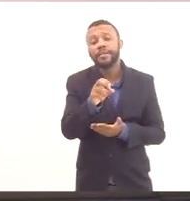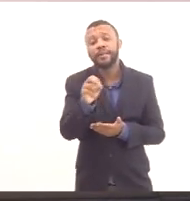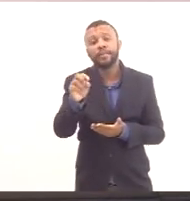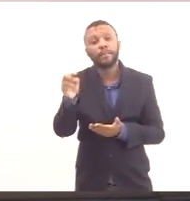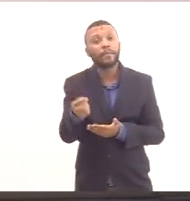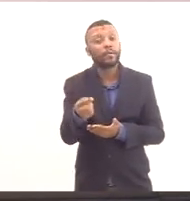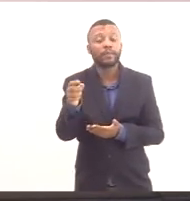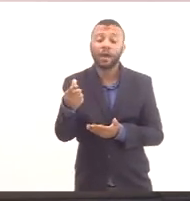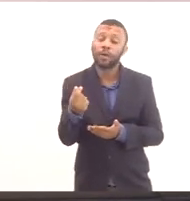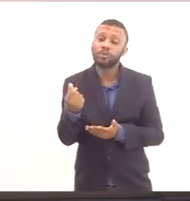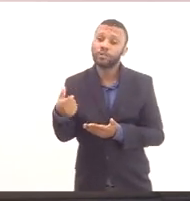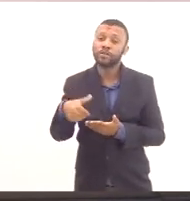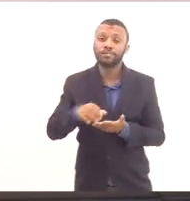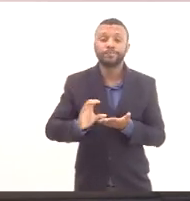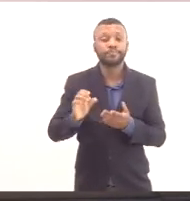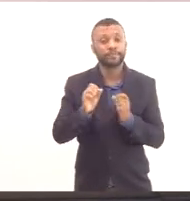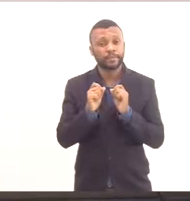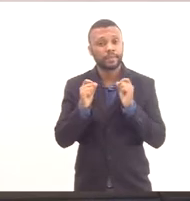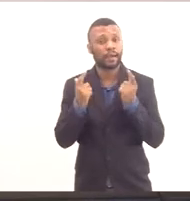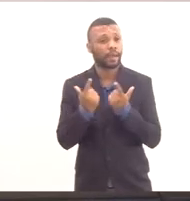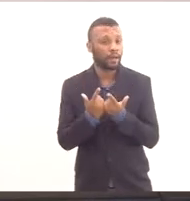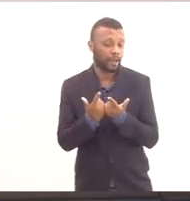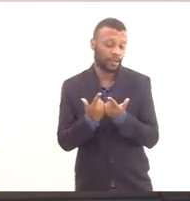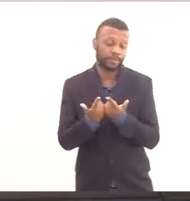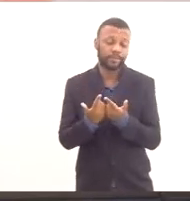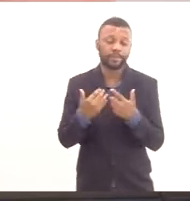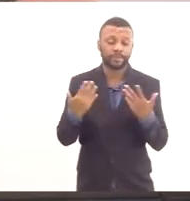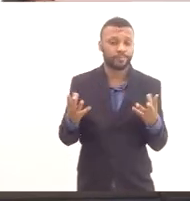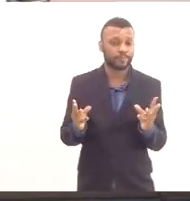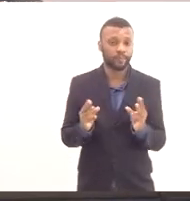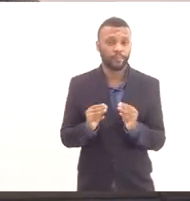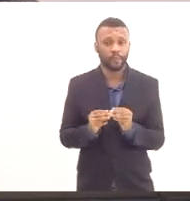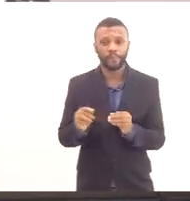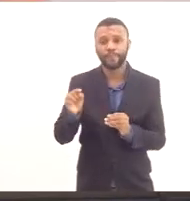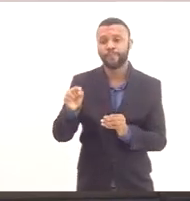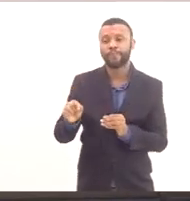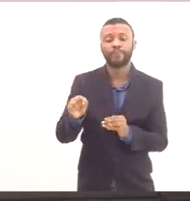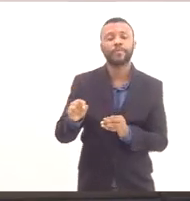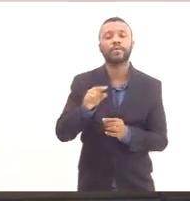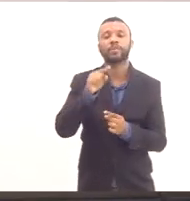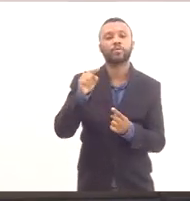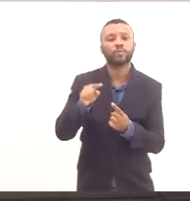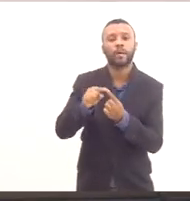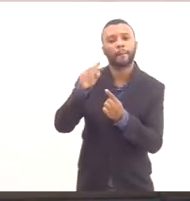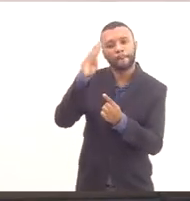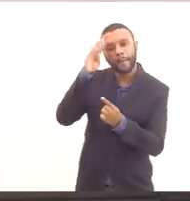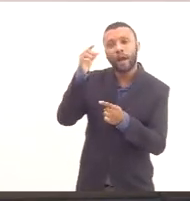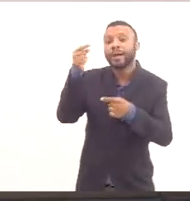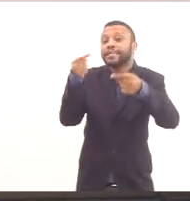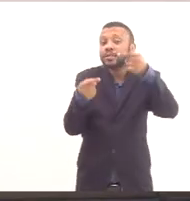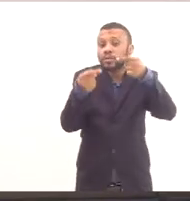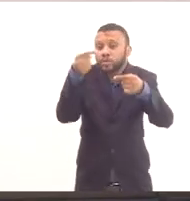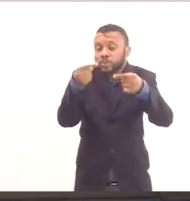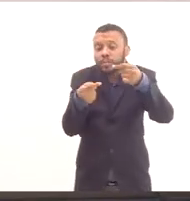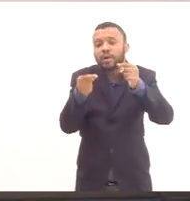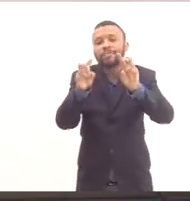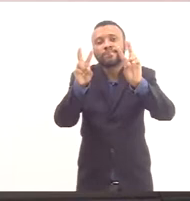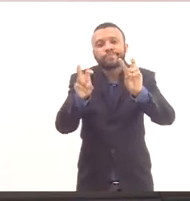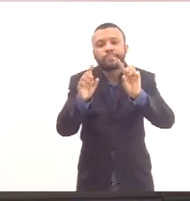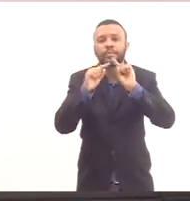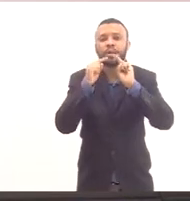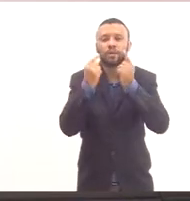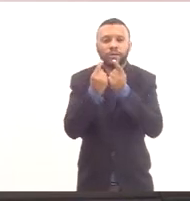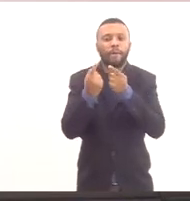do dinheiro da Assembleia Legislativa Então esse seria inclusive objeto da deliberação na última na